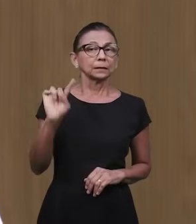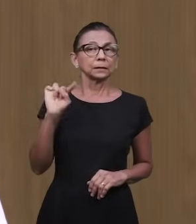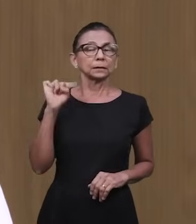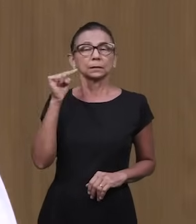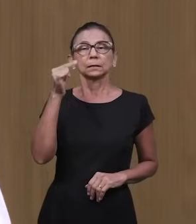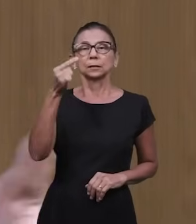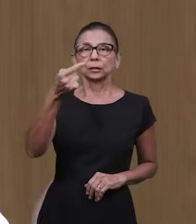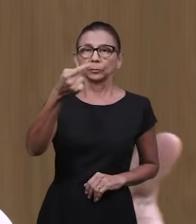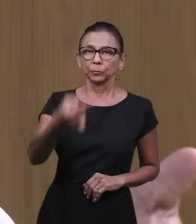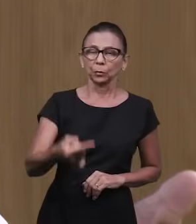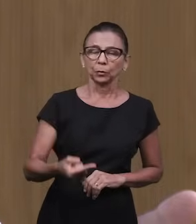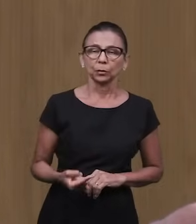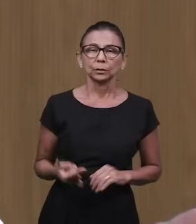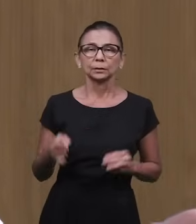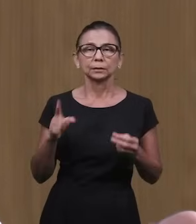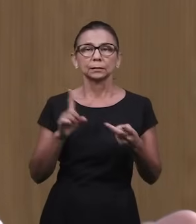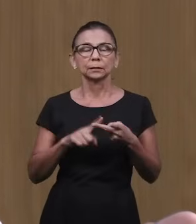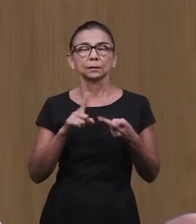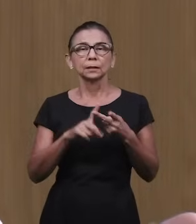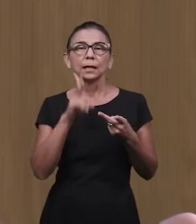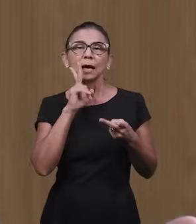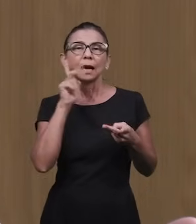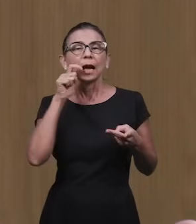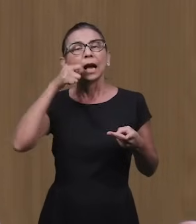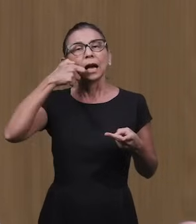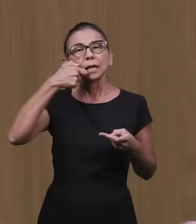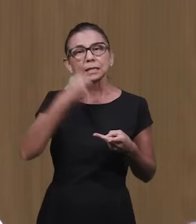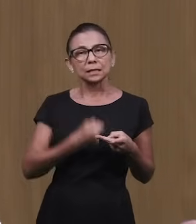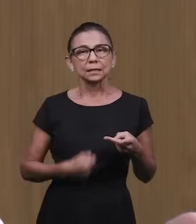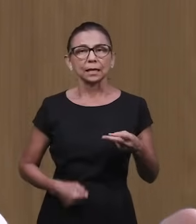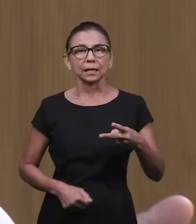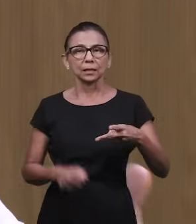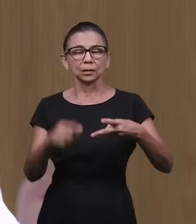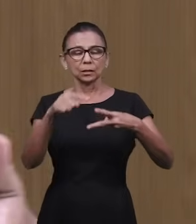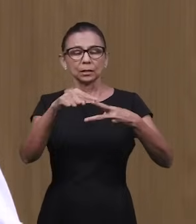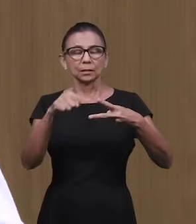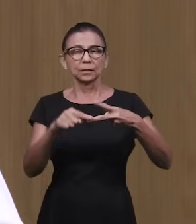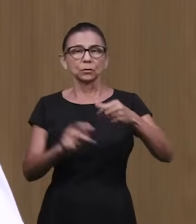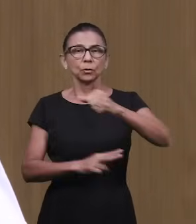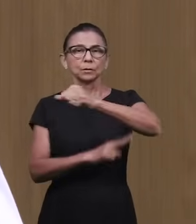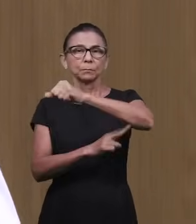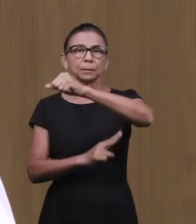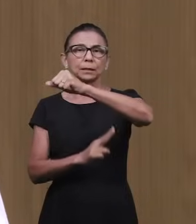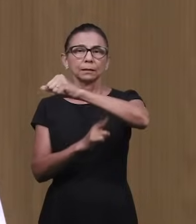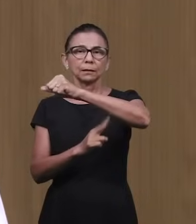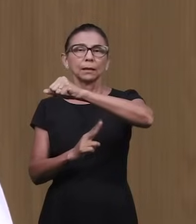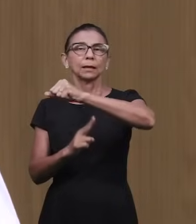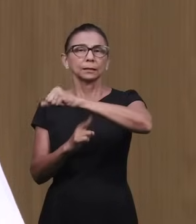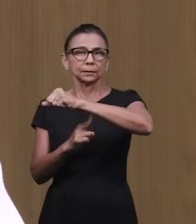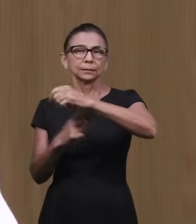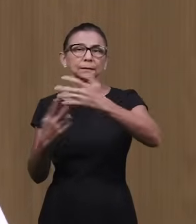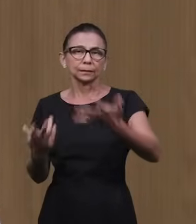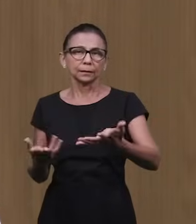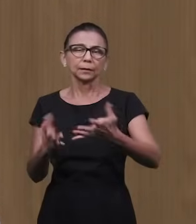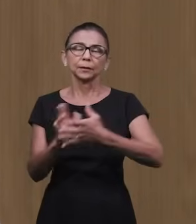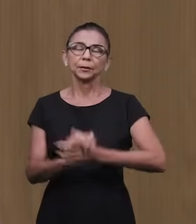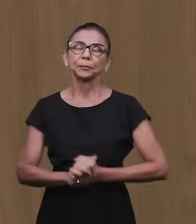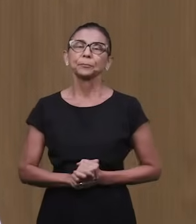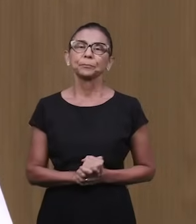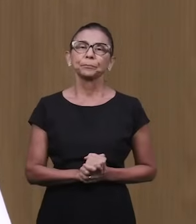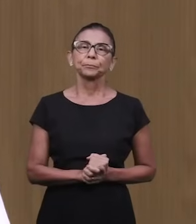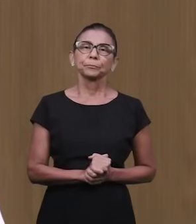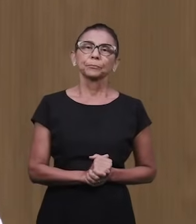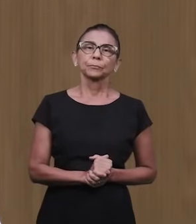a ceia, que foi instituída pelo próprio Senhor Jesus, e o apóstolo Paulo, né,